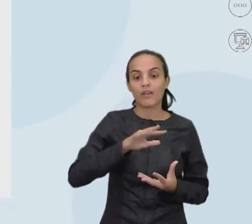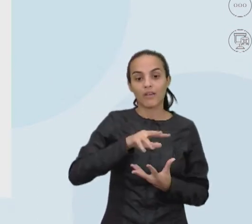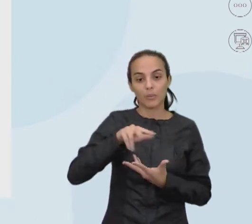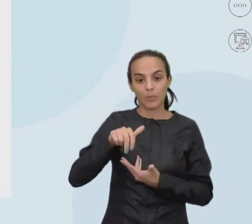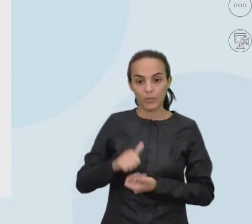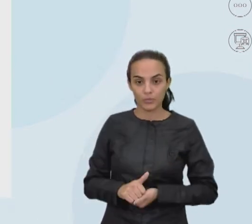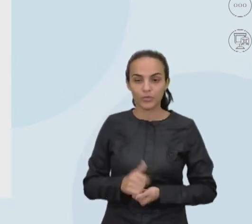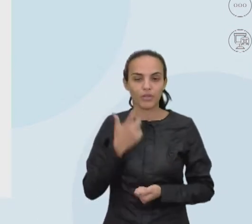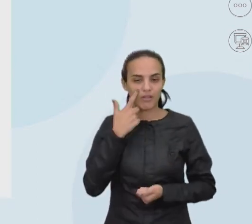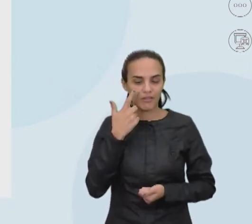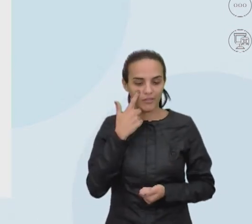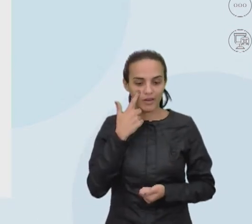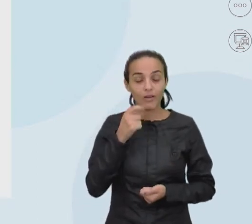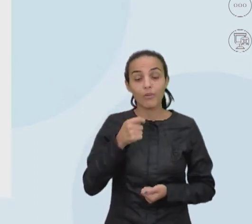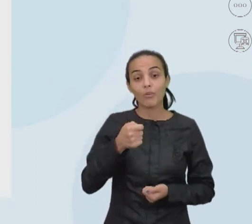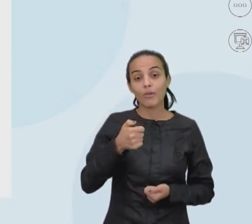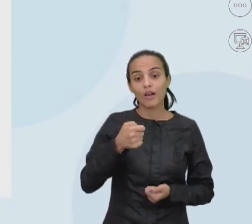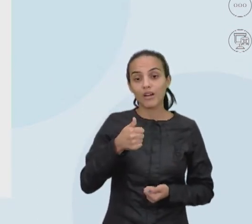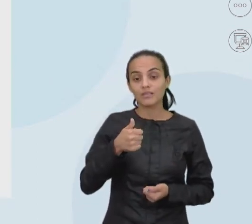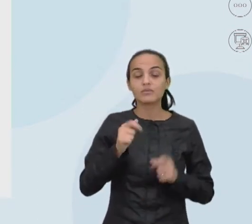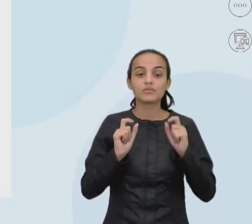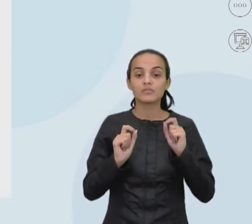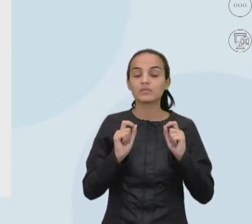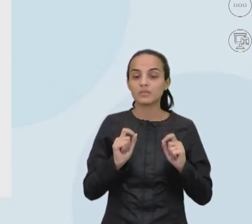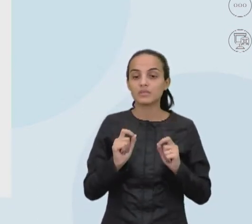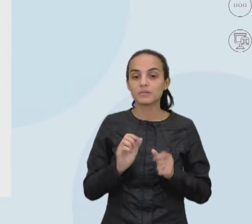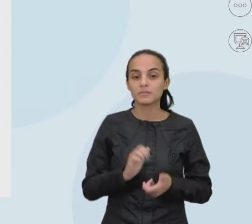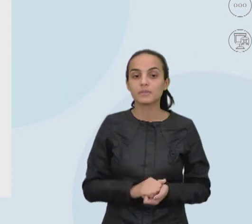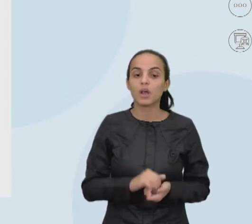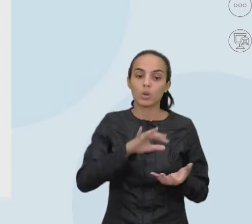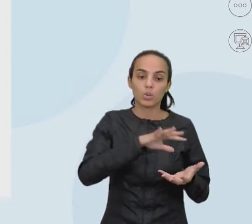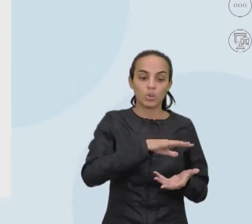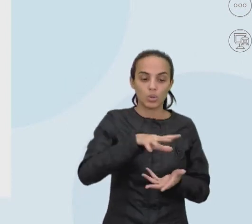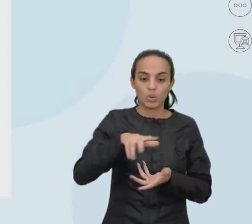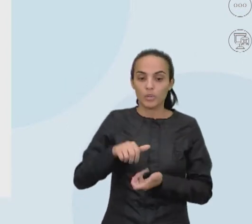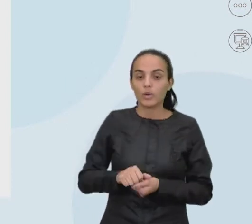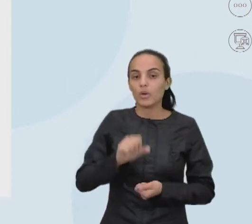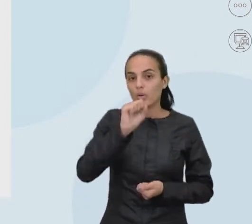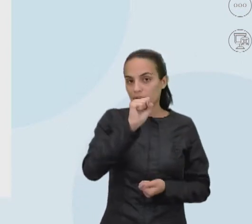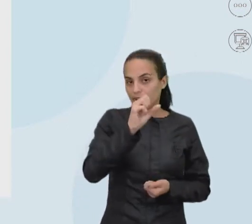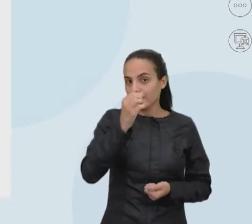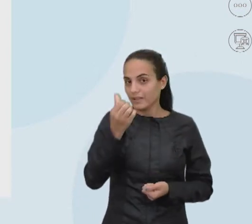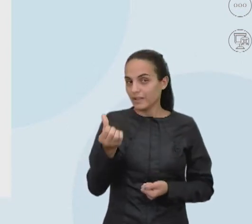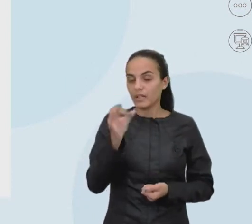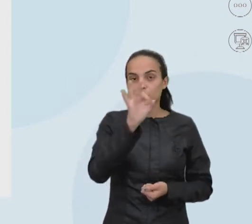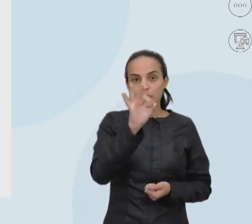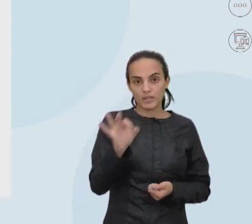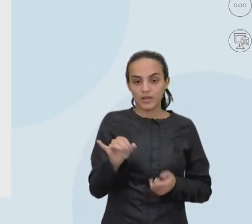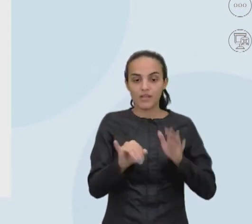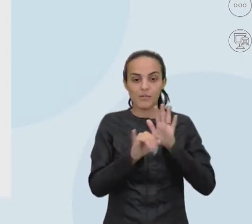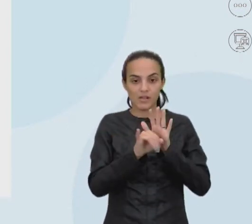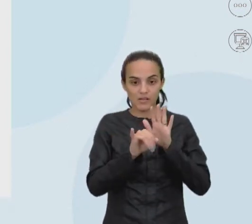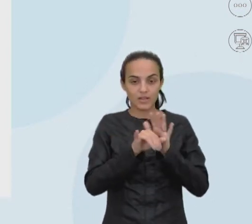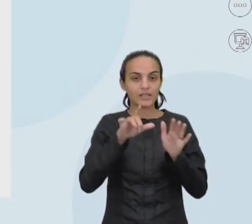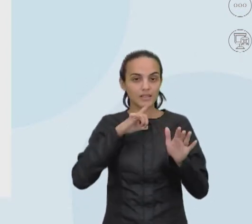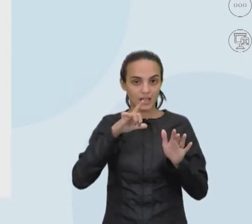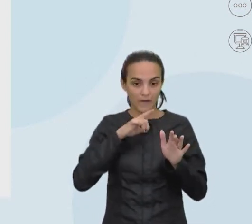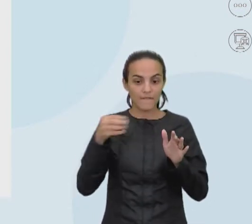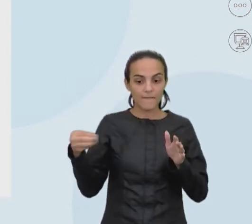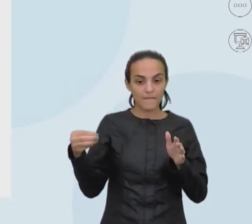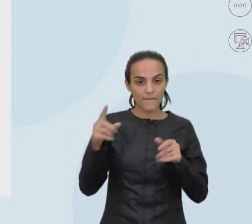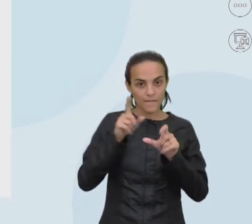mundo. Então quando a gente olha, a gente vê que no mundo 86% da matriz vem de fontes não